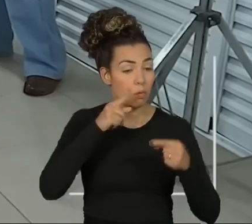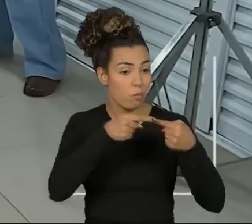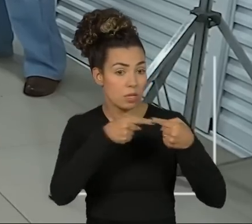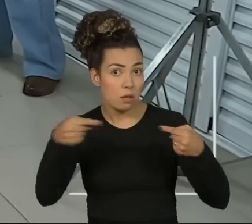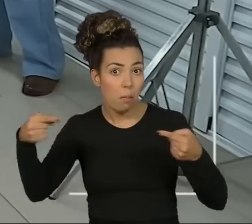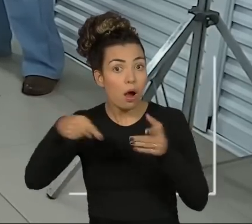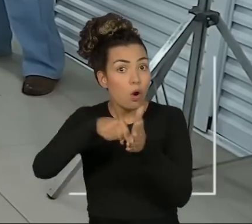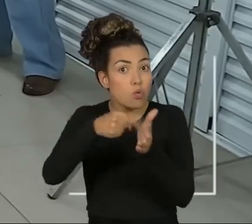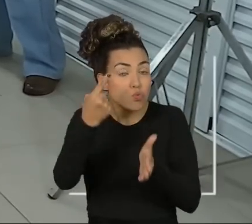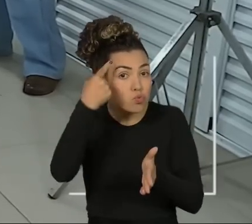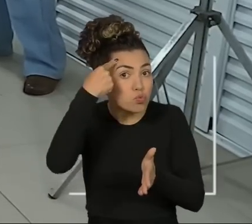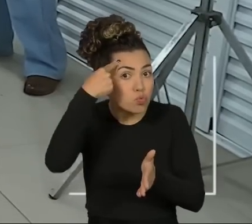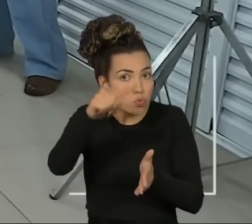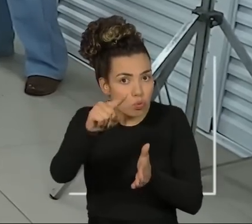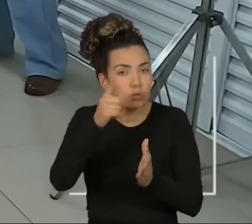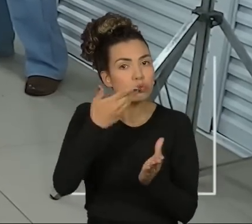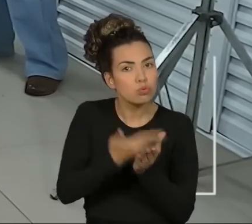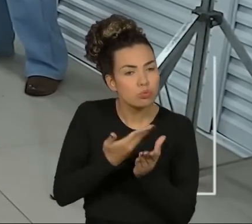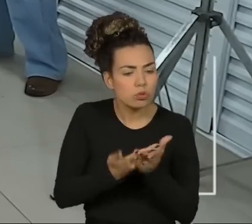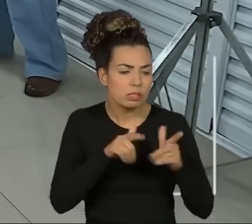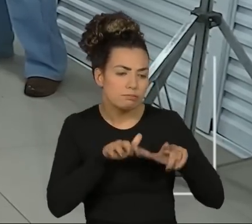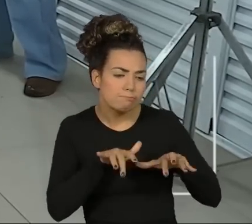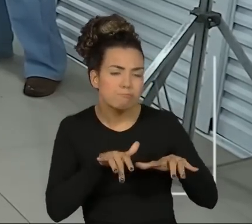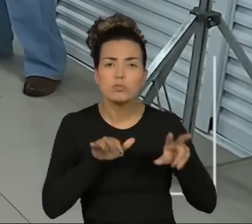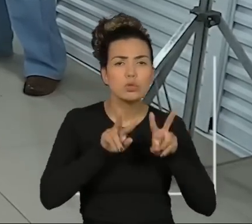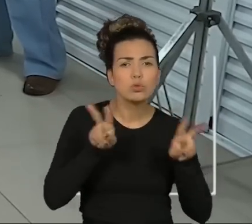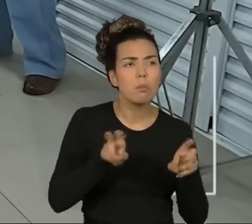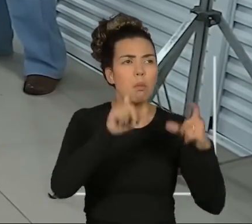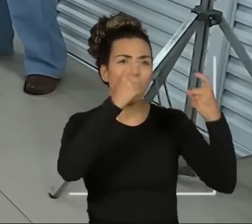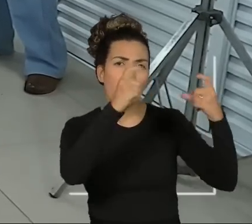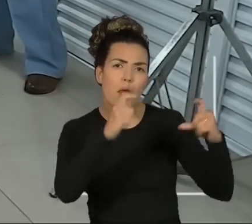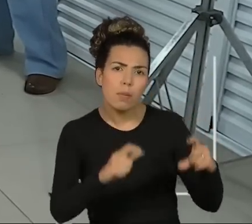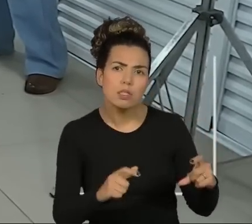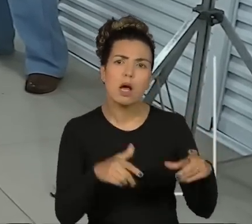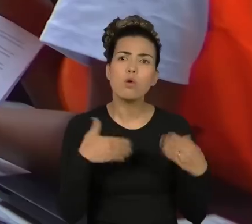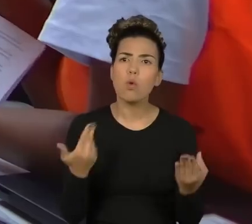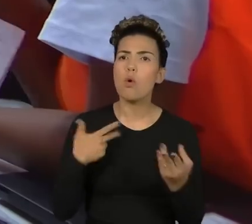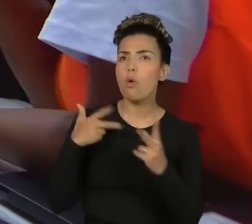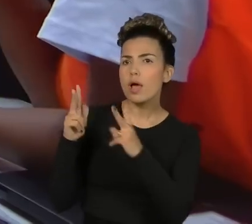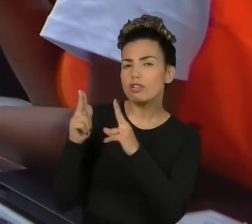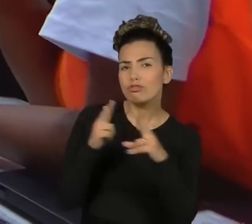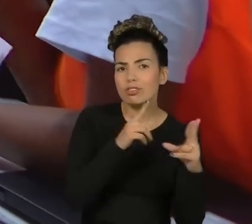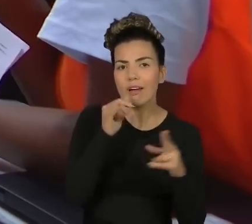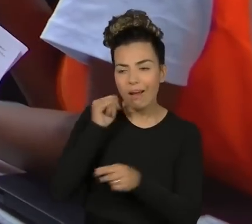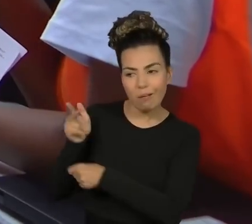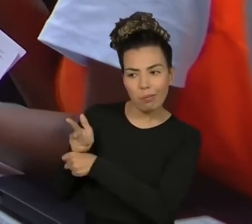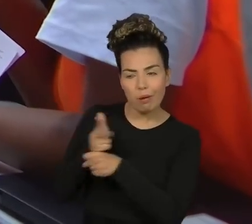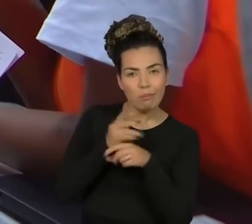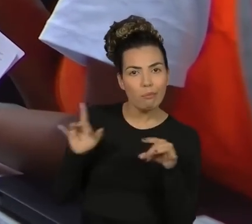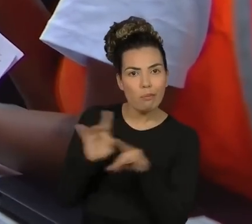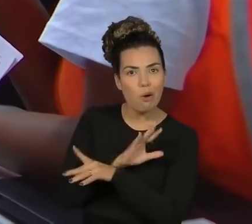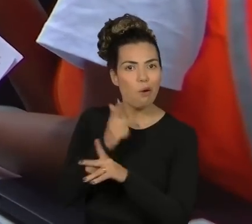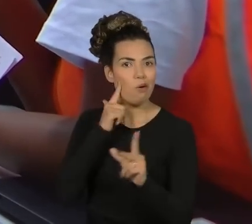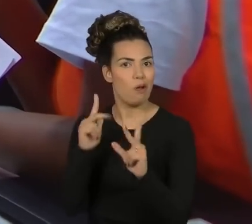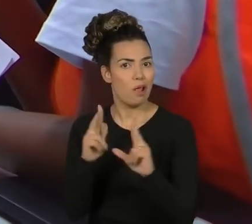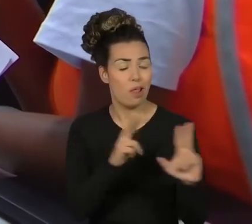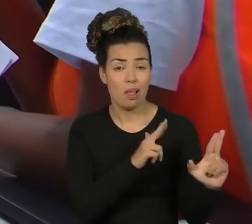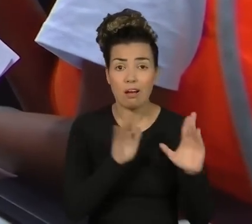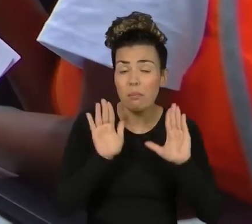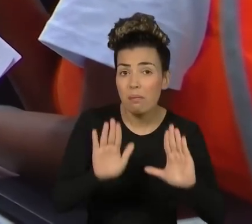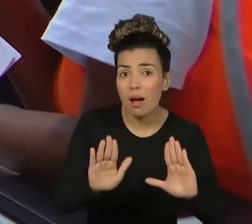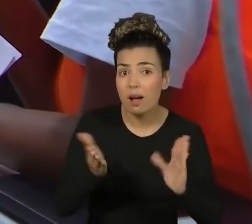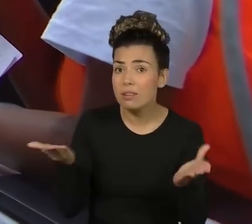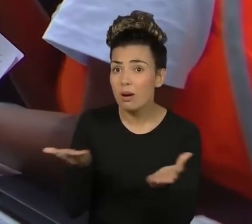elaborar atividades de programação e algumas gravações e edição do Imprensa Jovem. De que forma essa lei mudou as aulas de